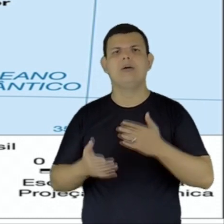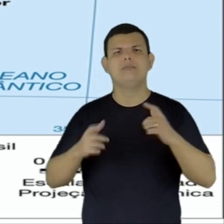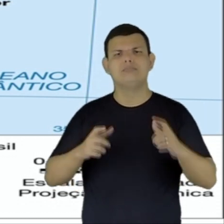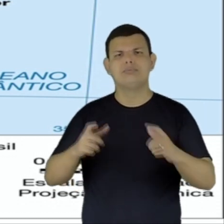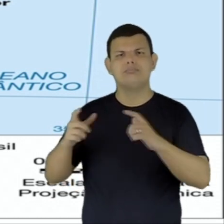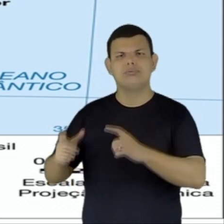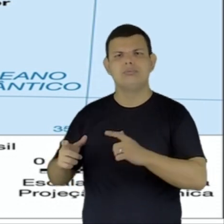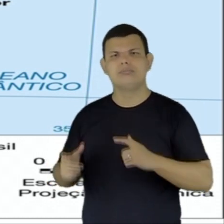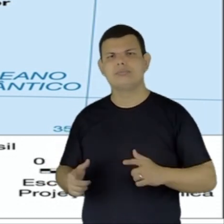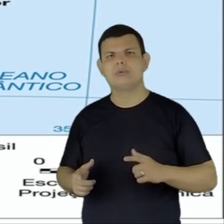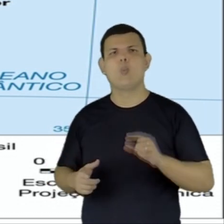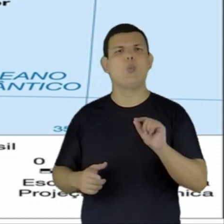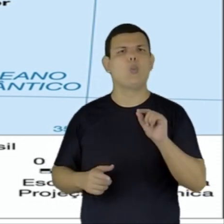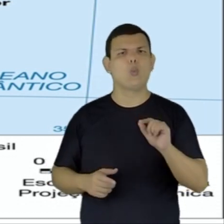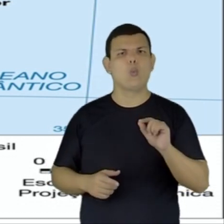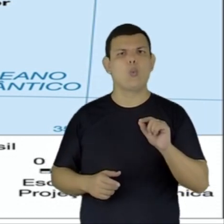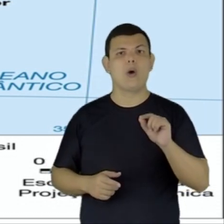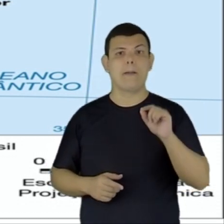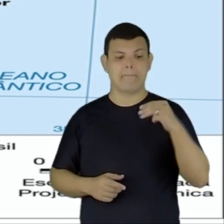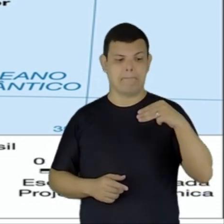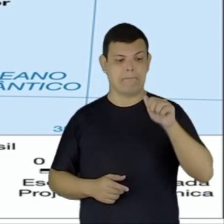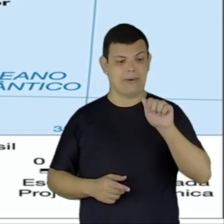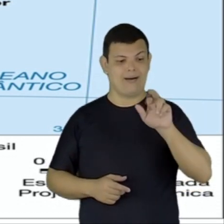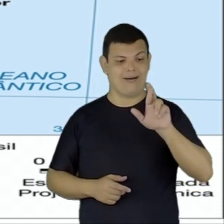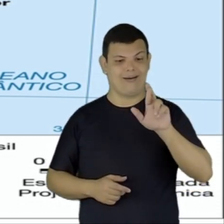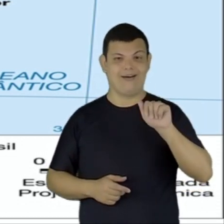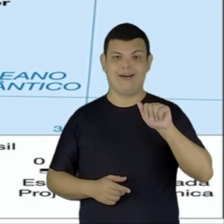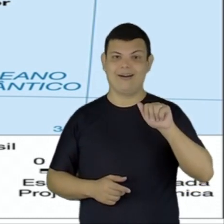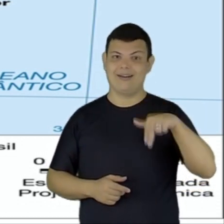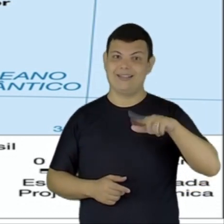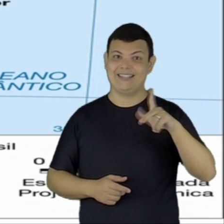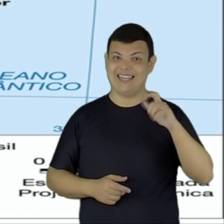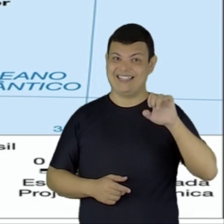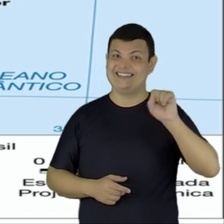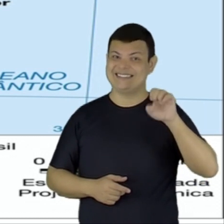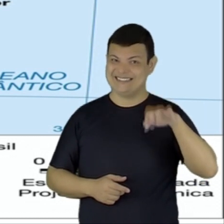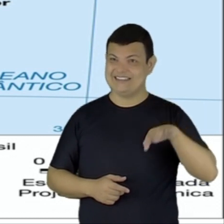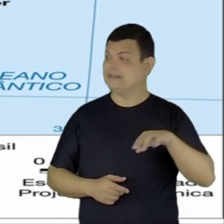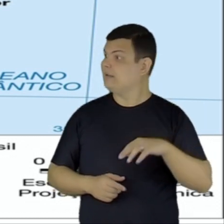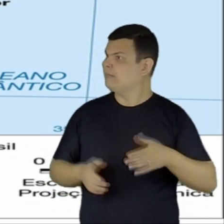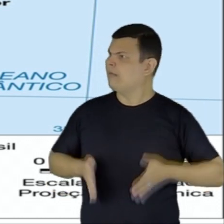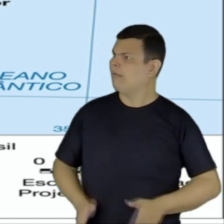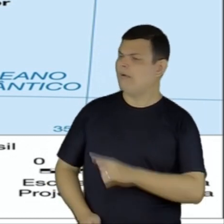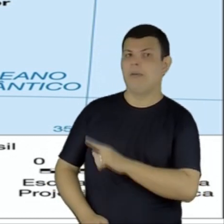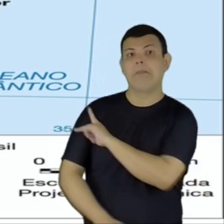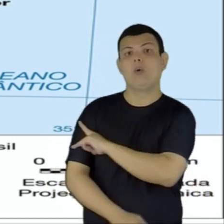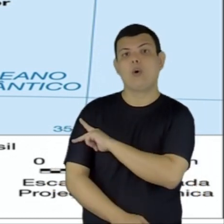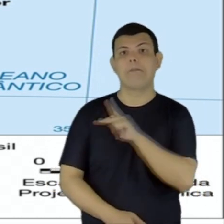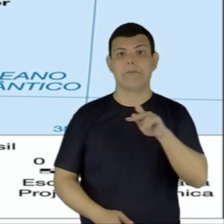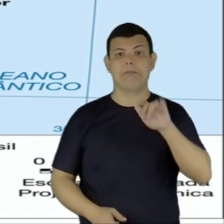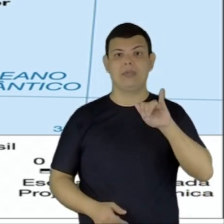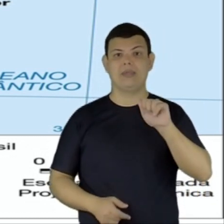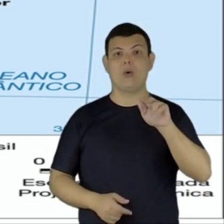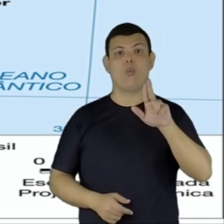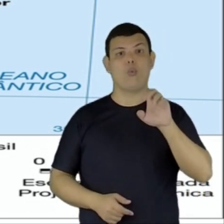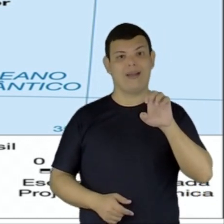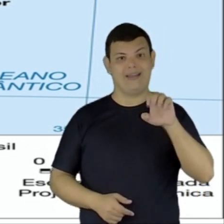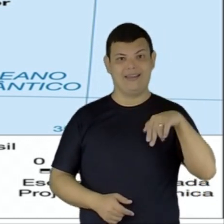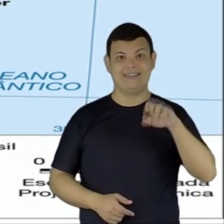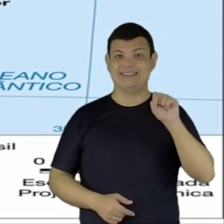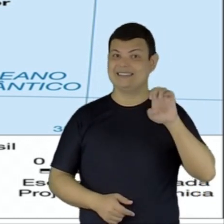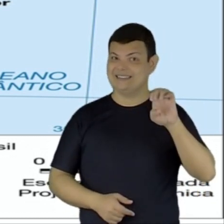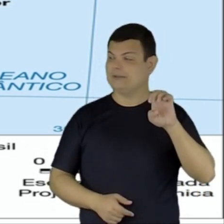Quem nasce no Maranhão é maranhense. Quem nasce no Piauí, piauense.